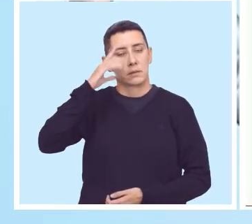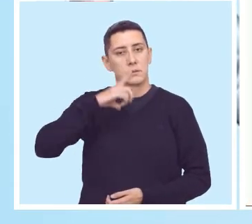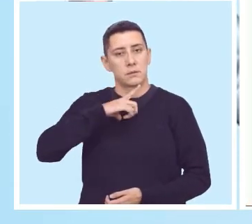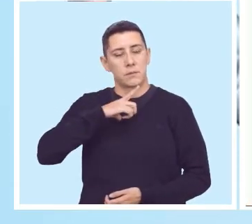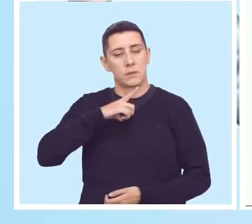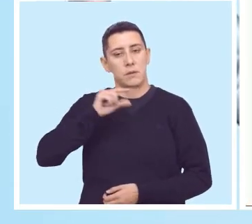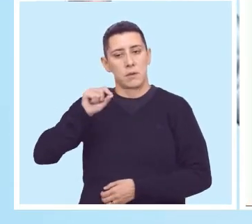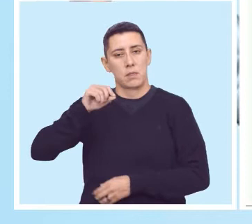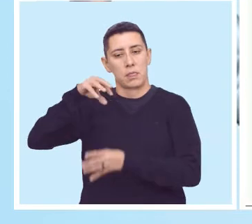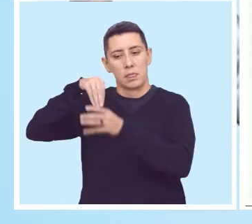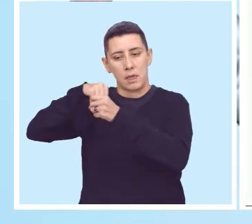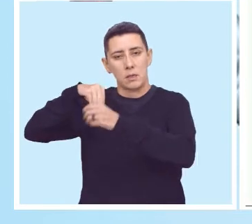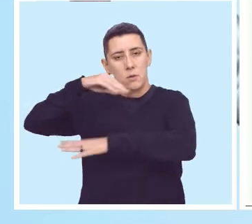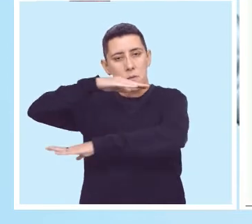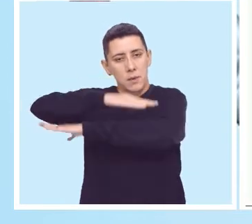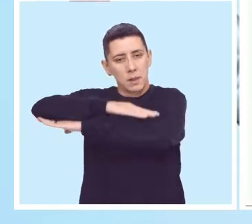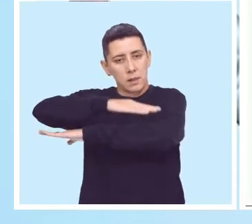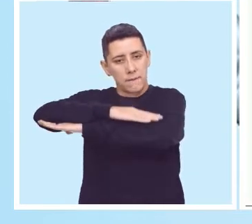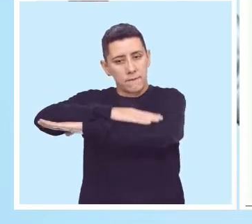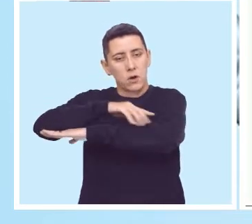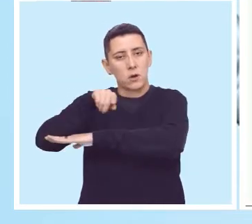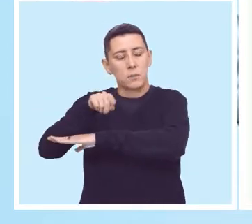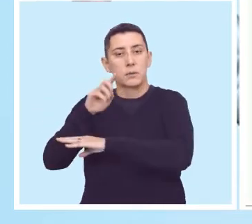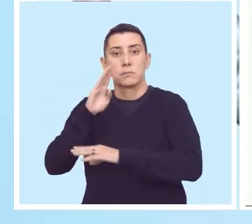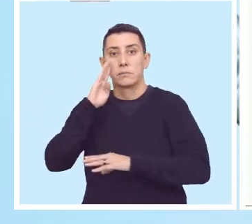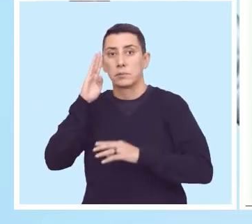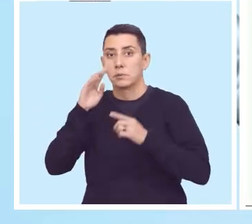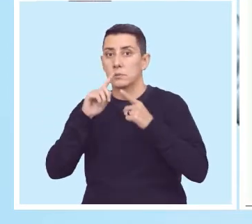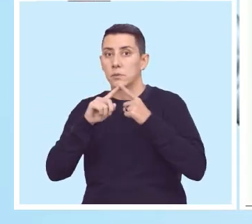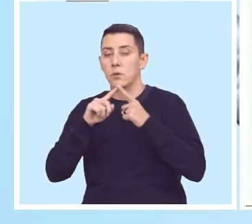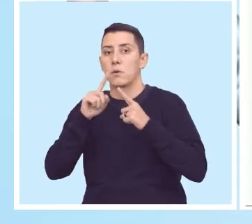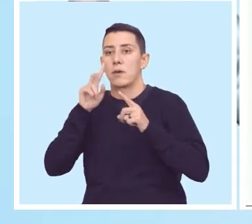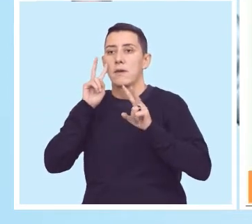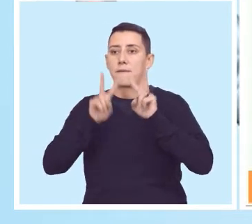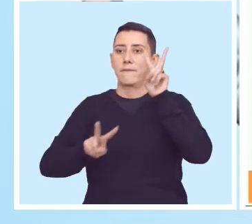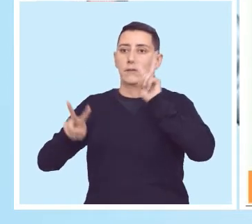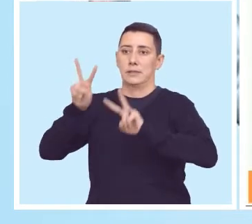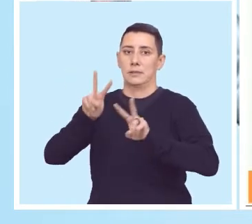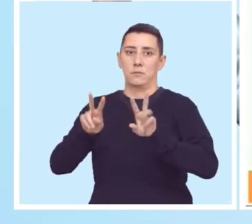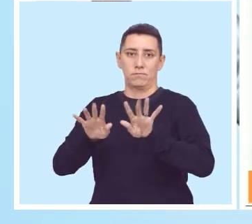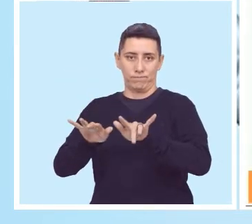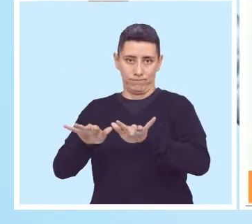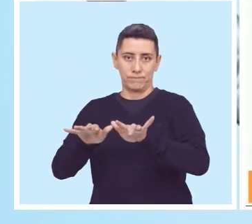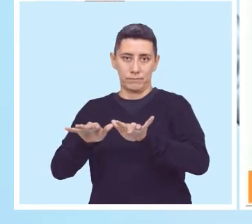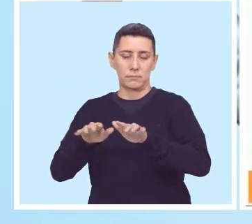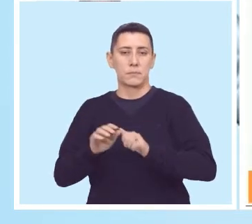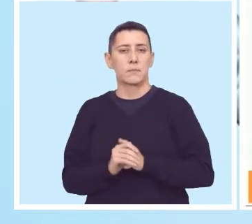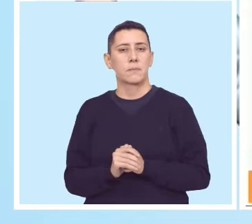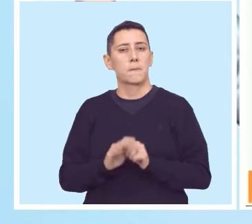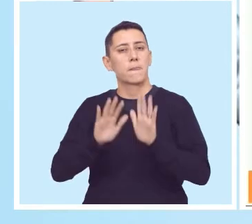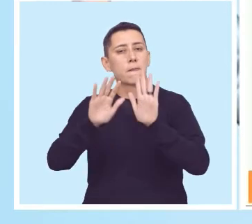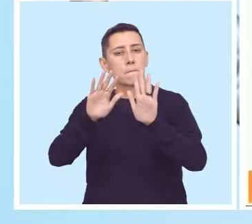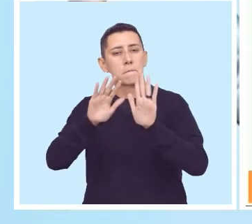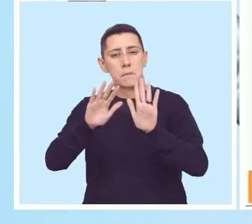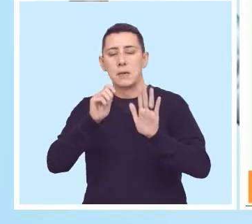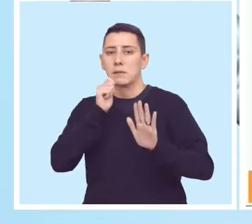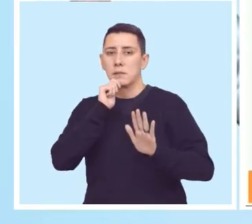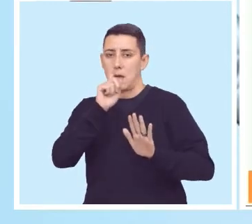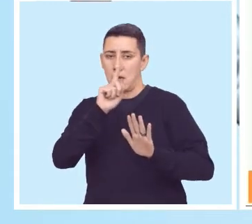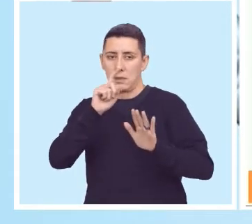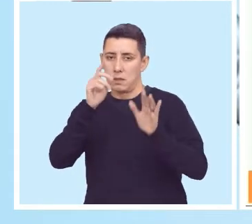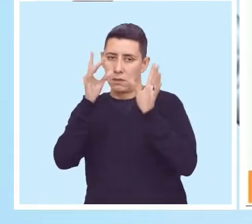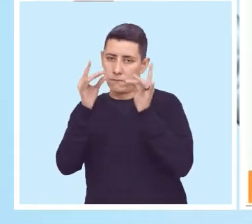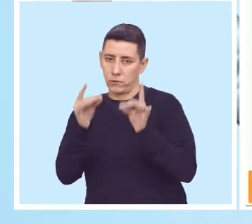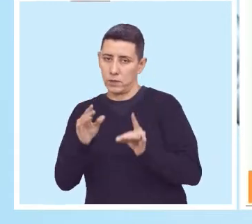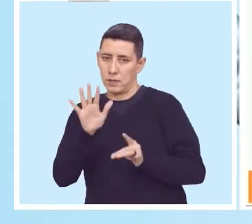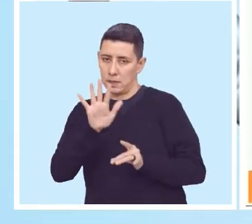Curupira, um deles que se destaca é o módulo de visão computacional. Porém, antes de entrar mais em detalhes sobre o módulo